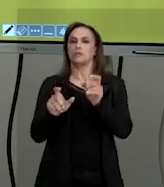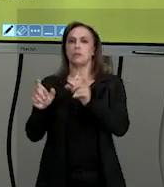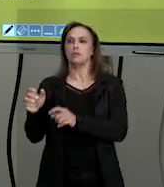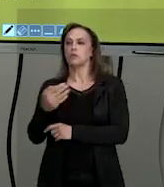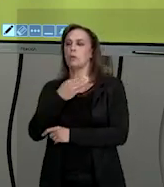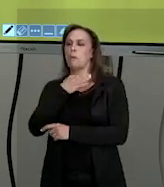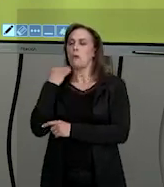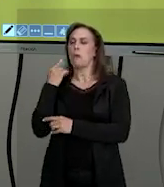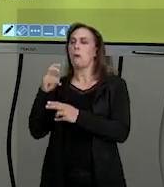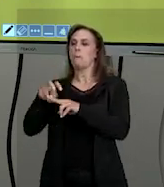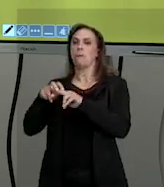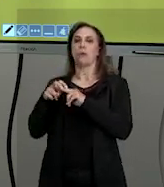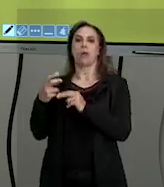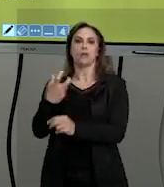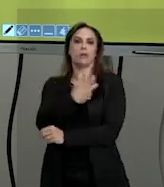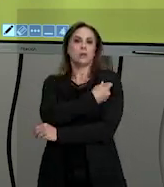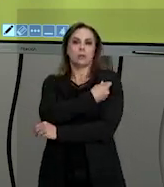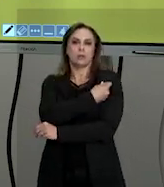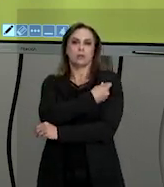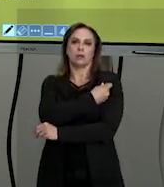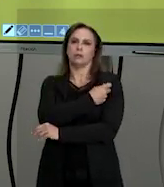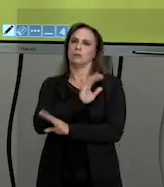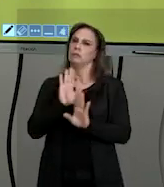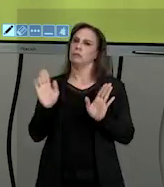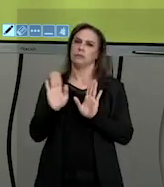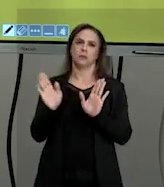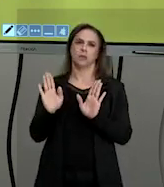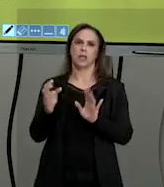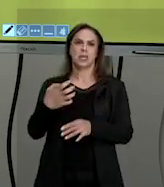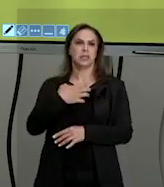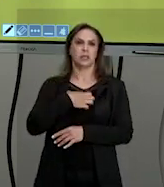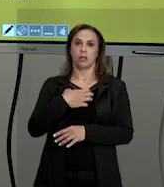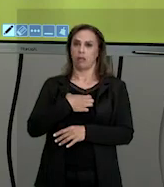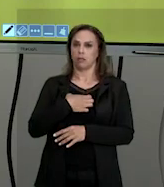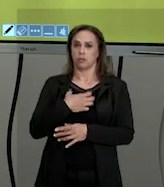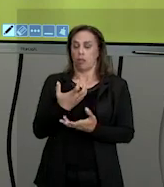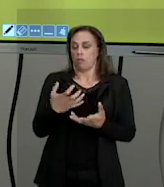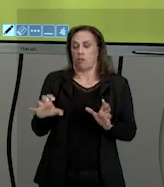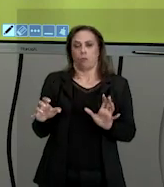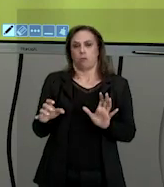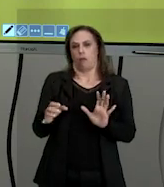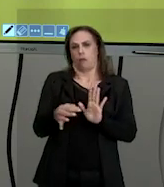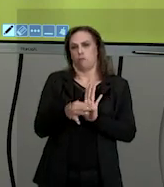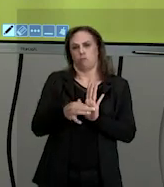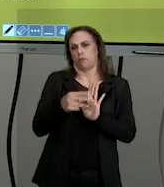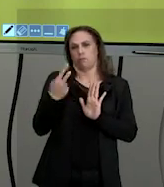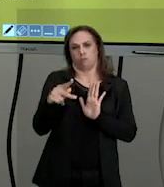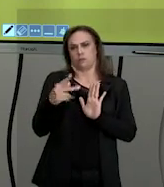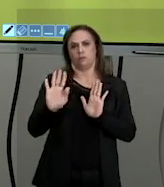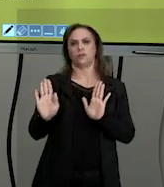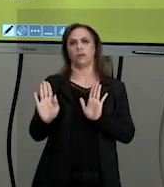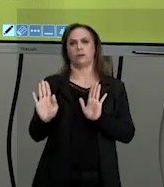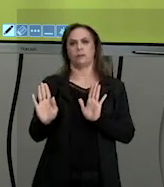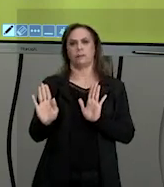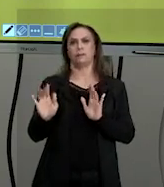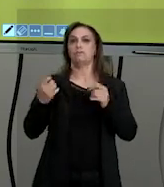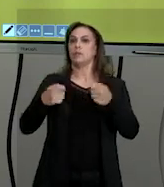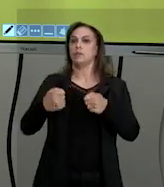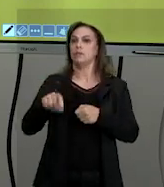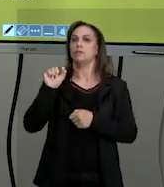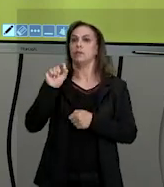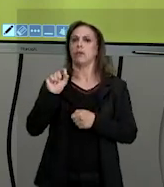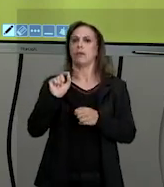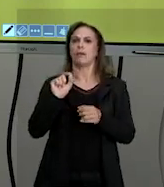aí para a tua opinião, essa é a realidade, né? A ciência se faz com base em estudos que passam por todas